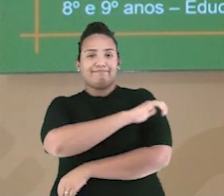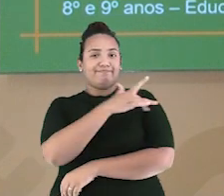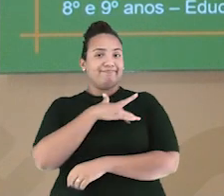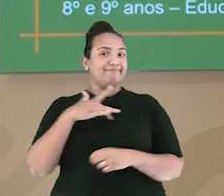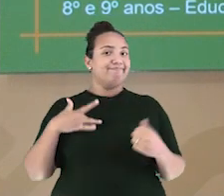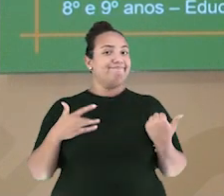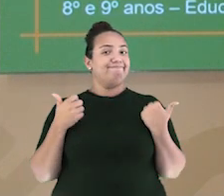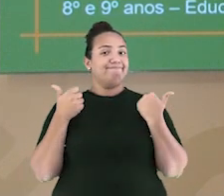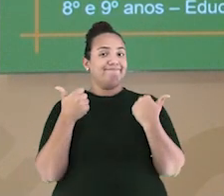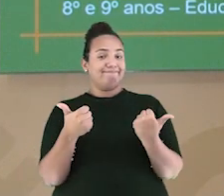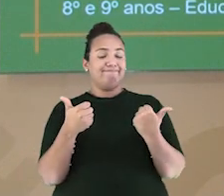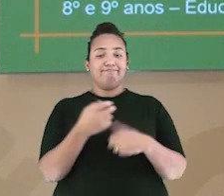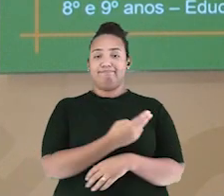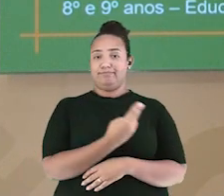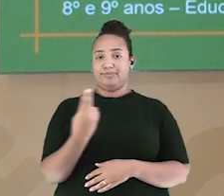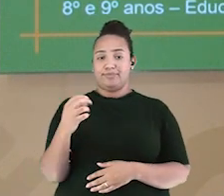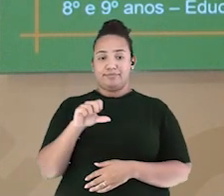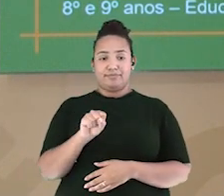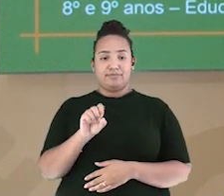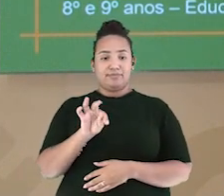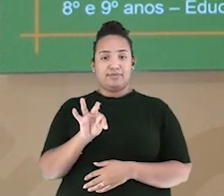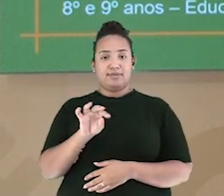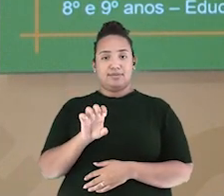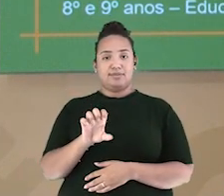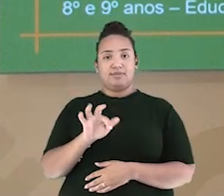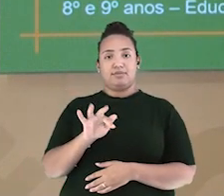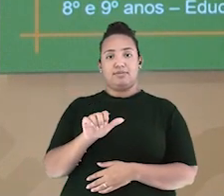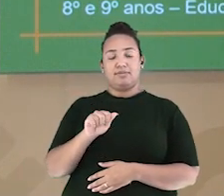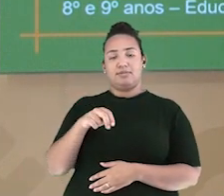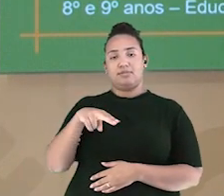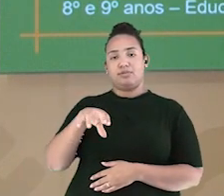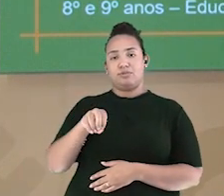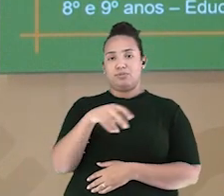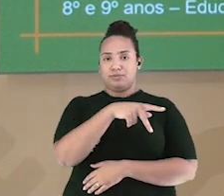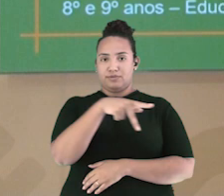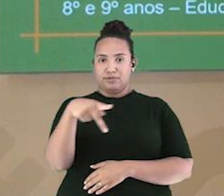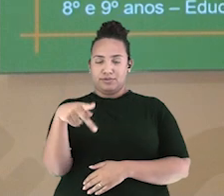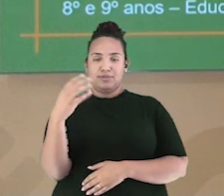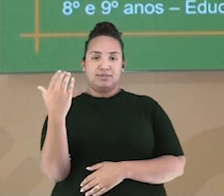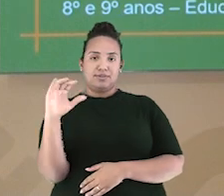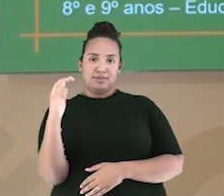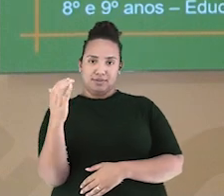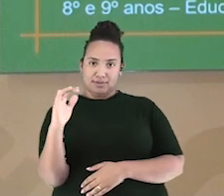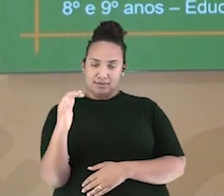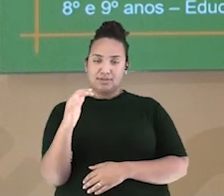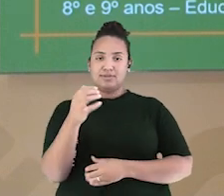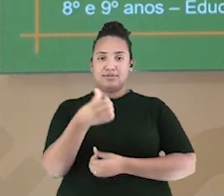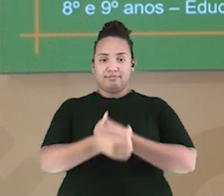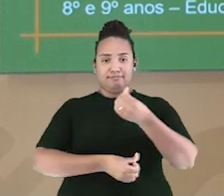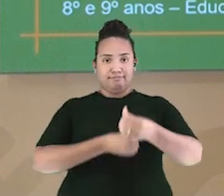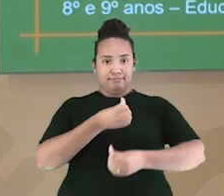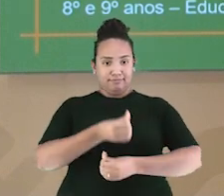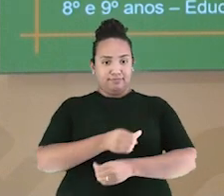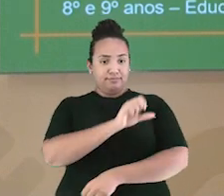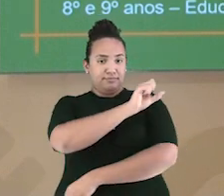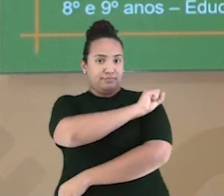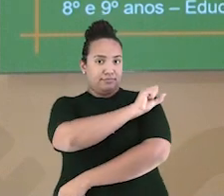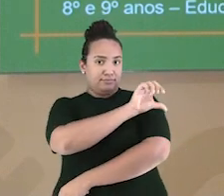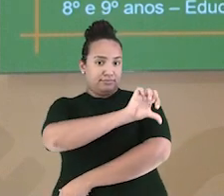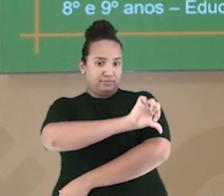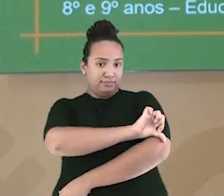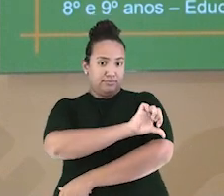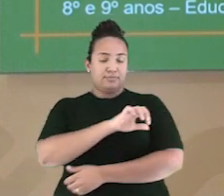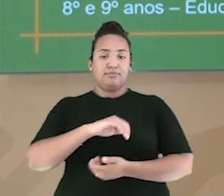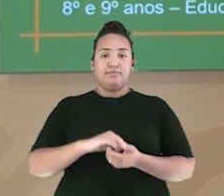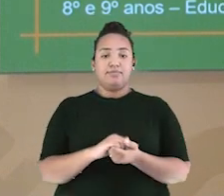Como é que vocês estão? Meu nome é Stefano, eu sou professor de Ciências da EJA para o 8º e 9º ano. A nossa aula de hoje se chama